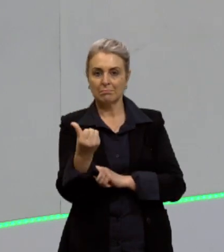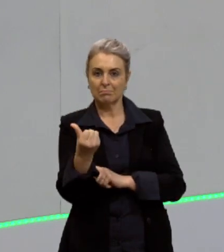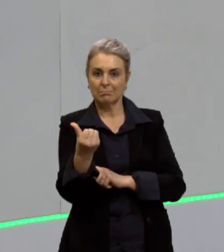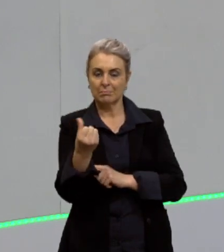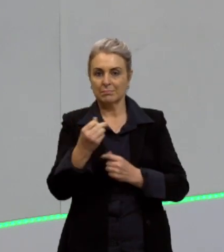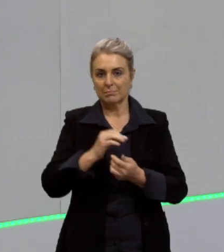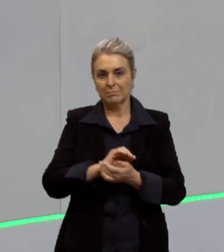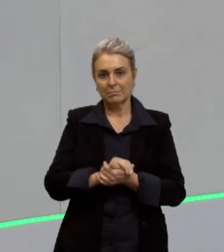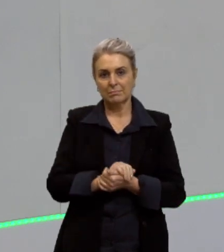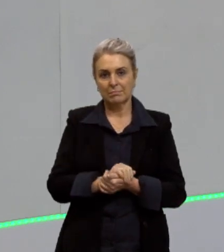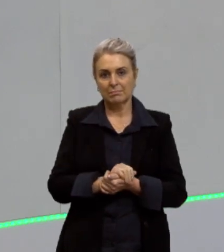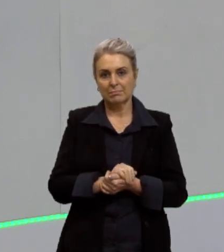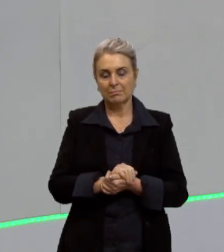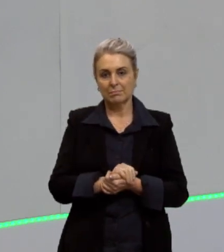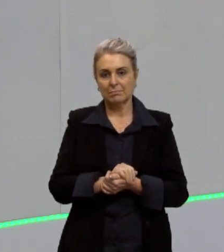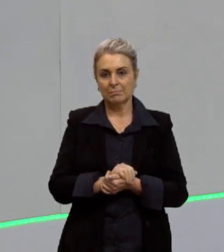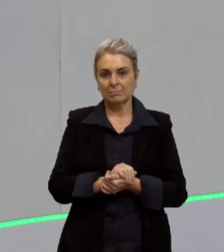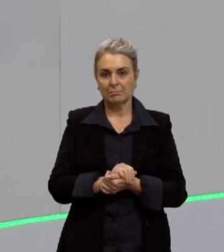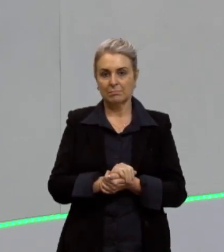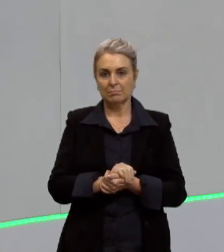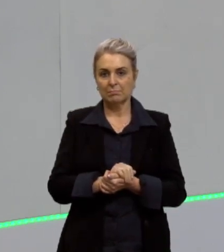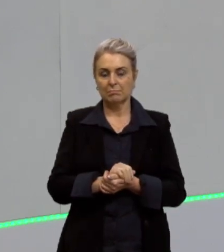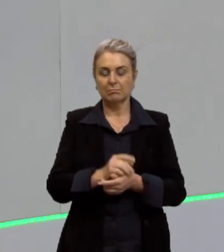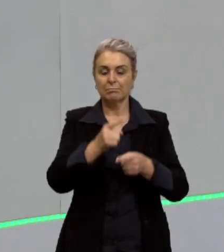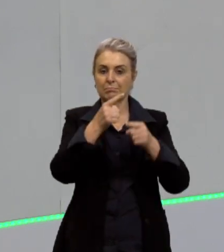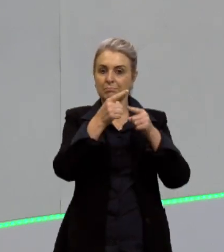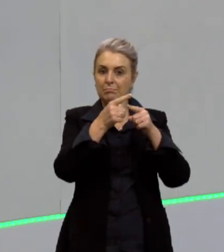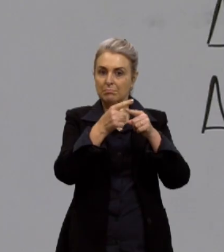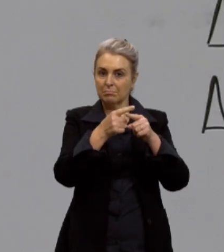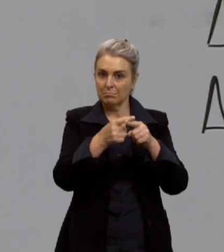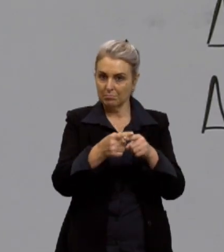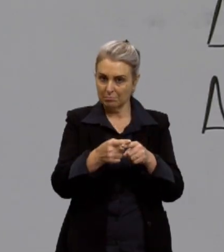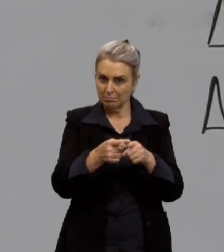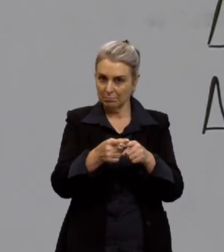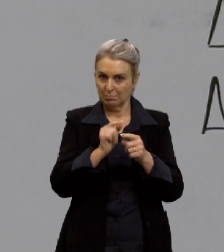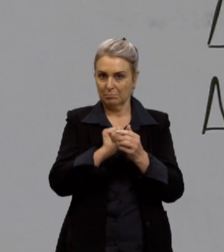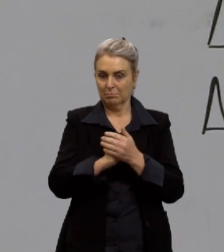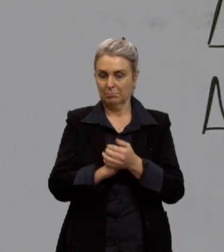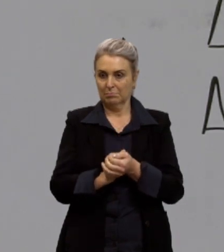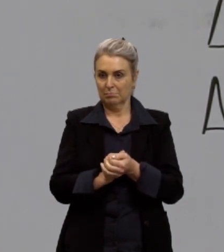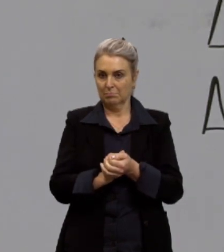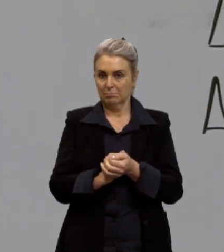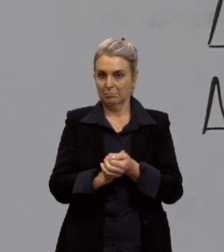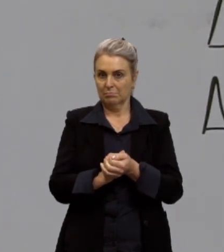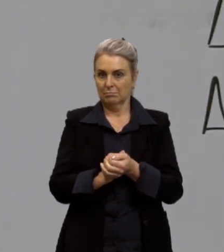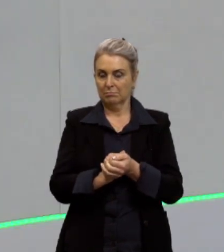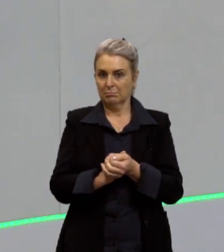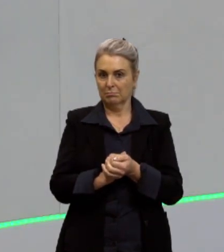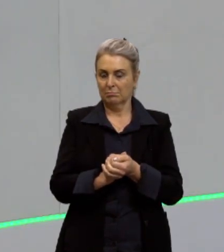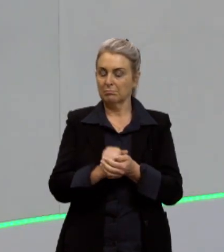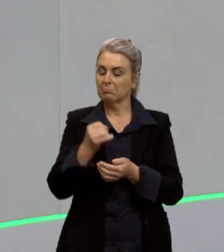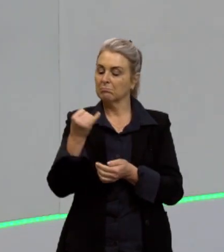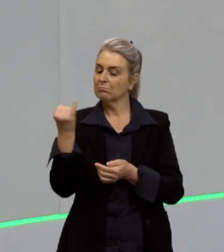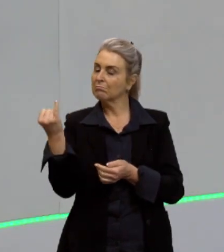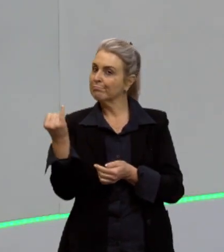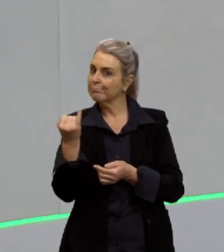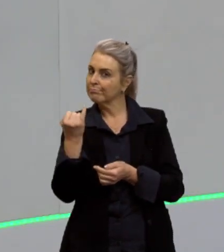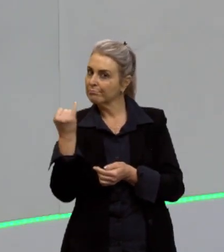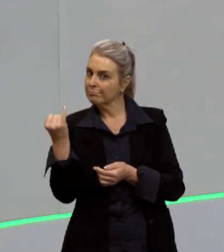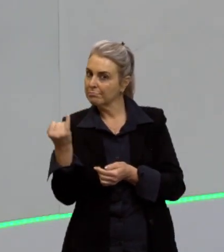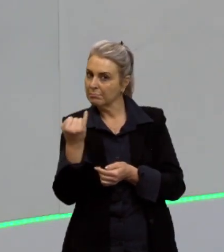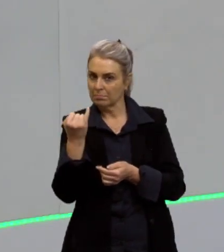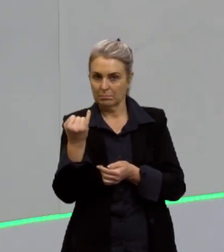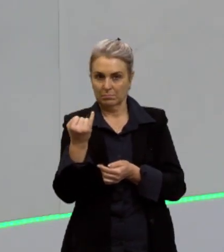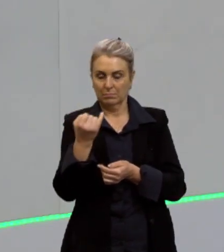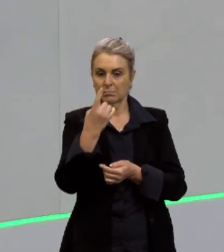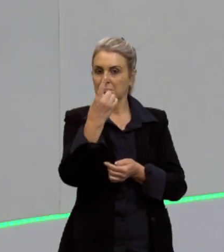certo? Agora, multiplicação que eu vou resolver. E não é, ó, uma coisa bem importante, não é os